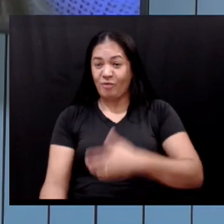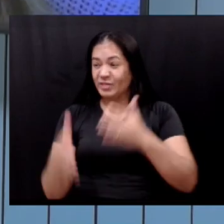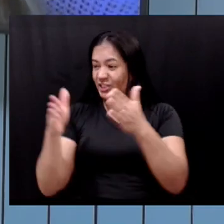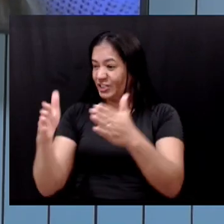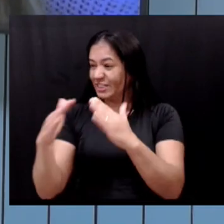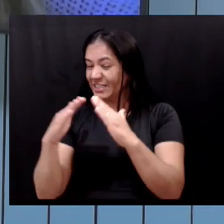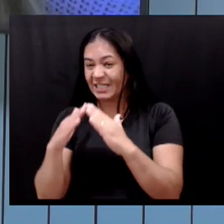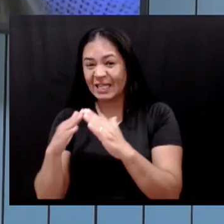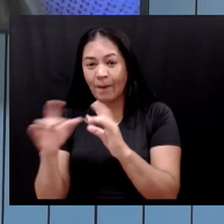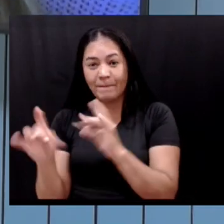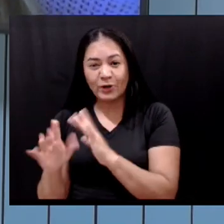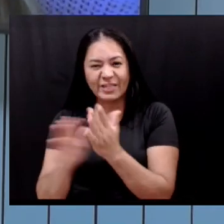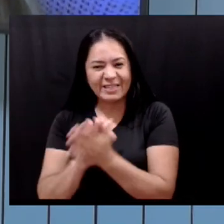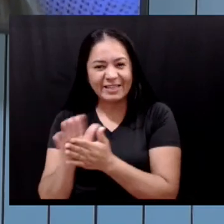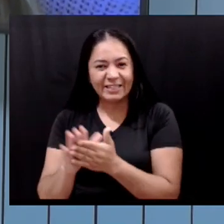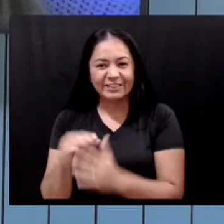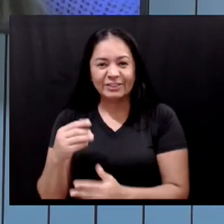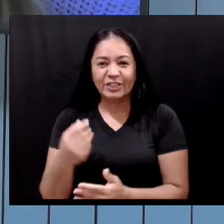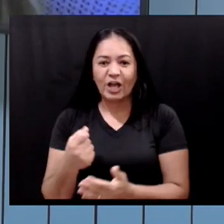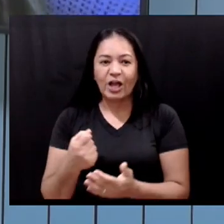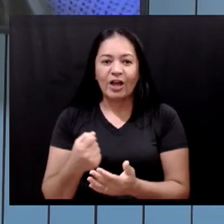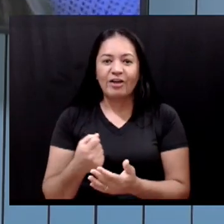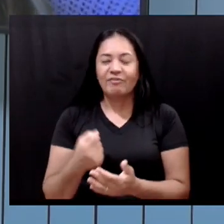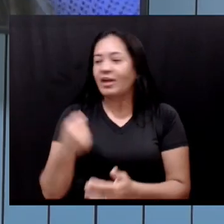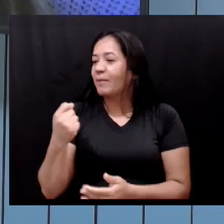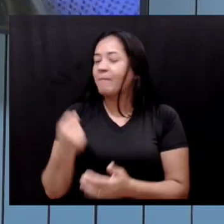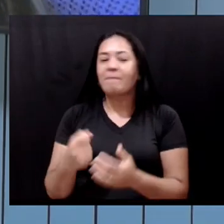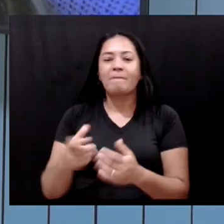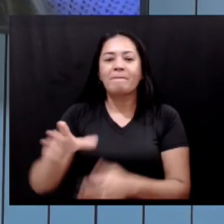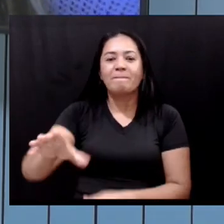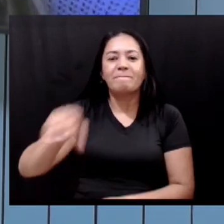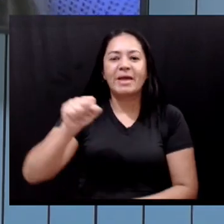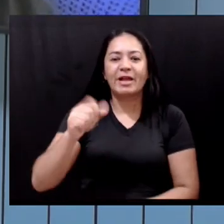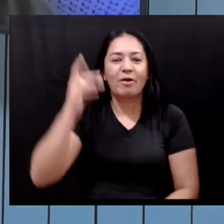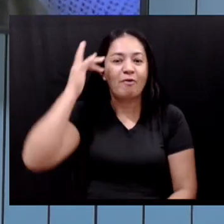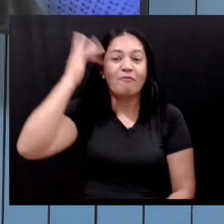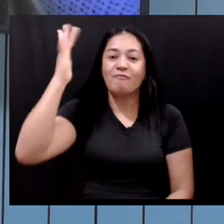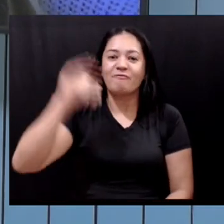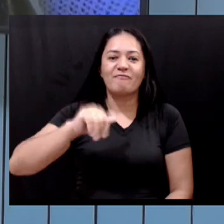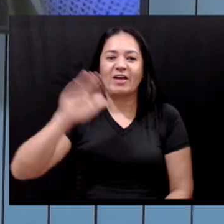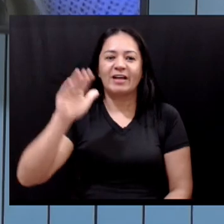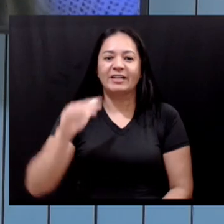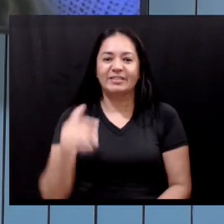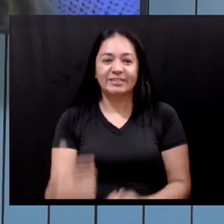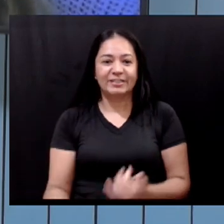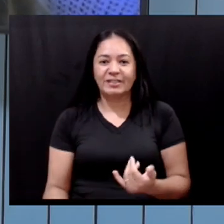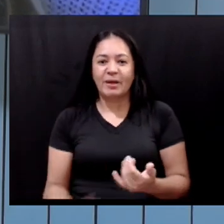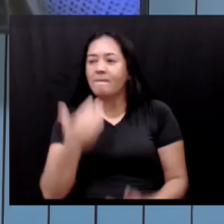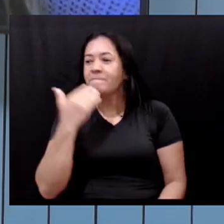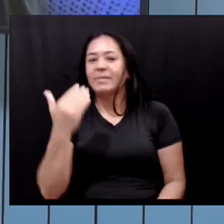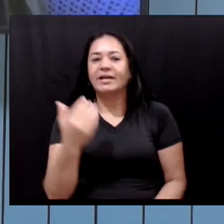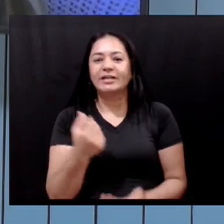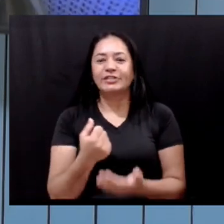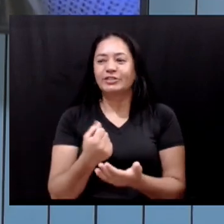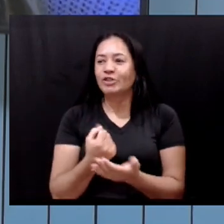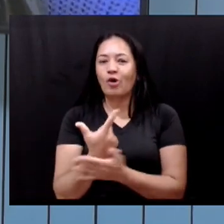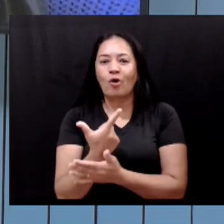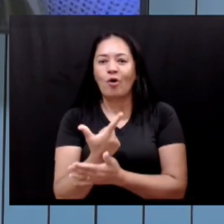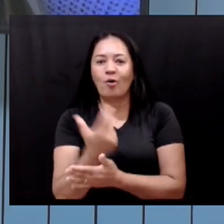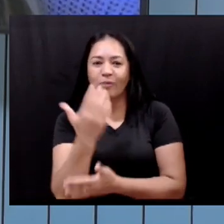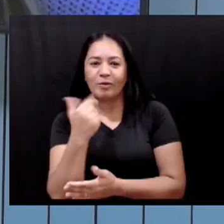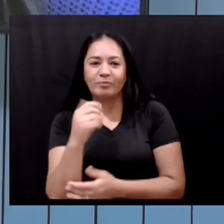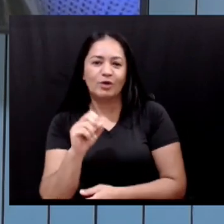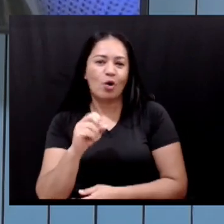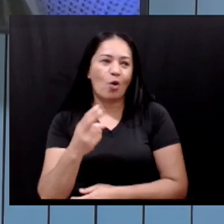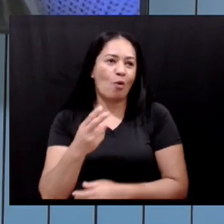gente sempre corre para o mais fácil, né? Vai pro celular, pede uma comida ou busca algo, né,